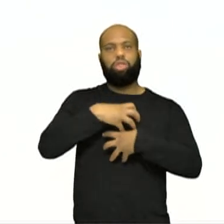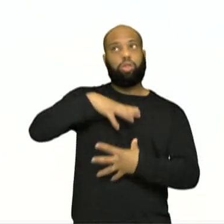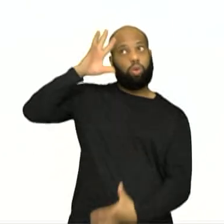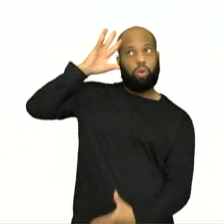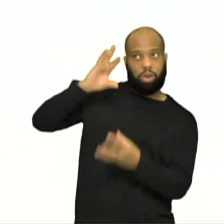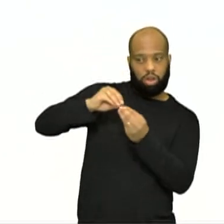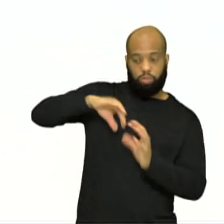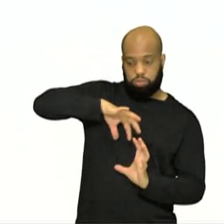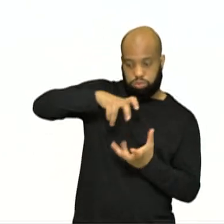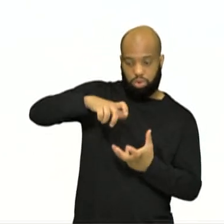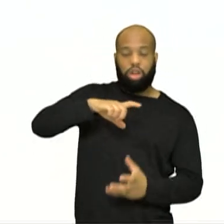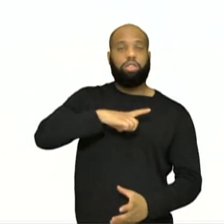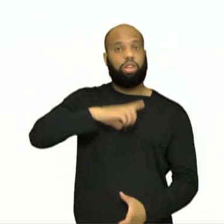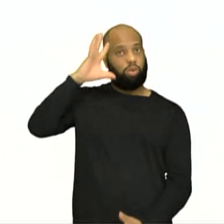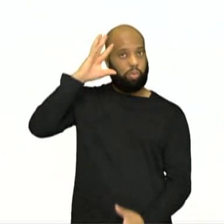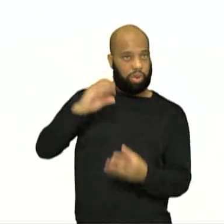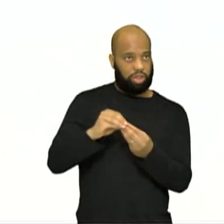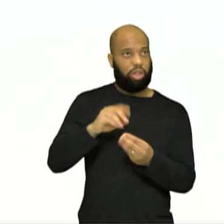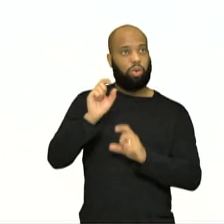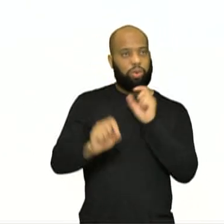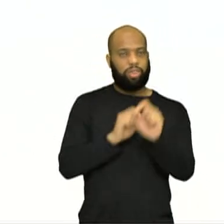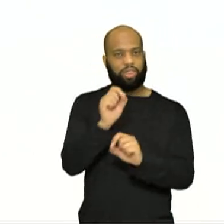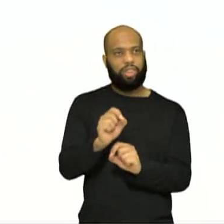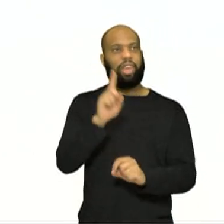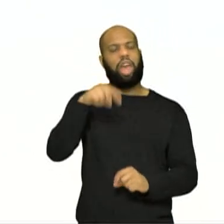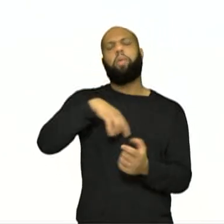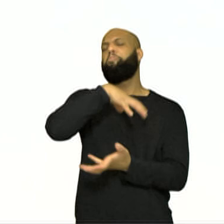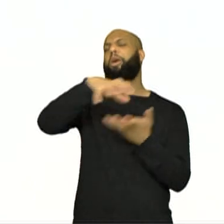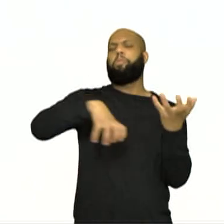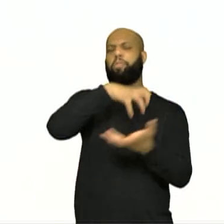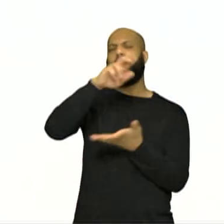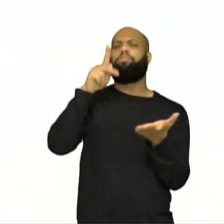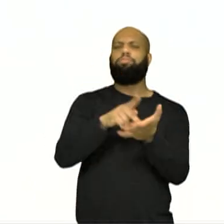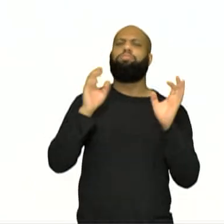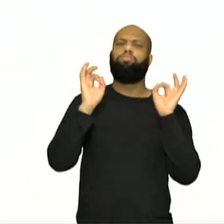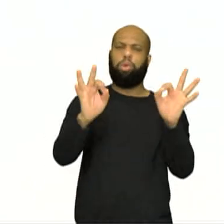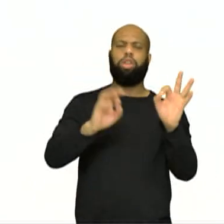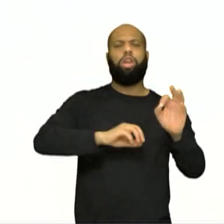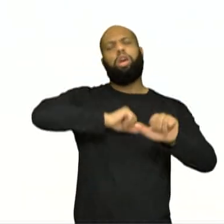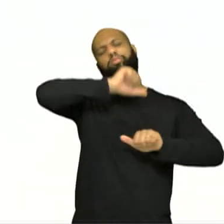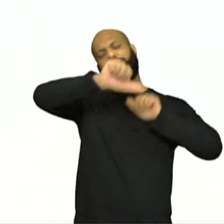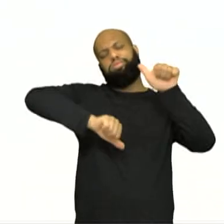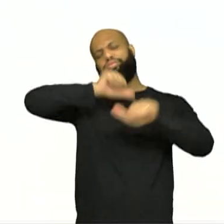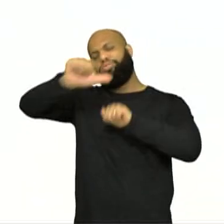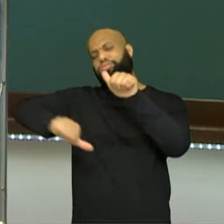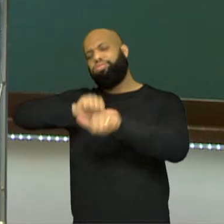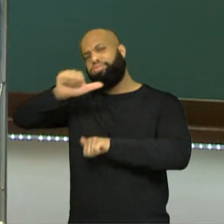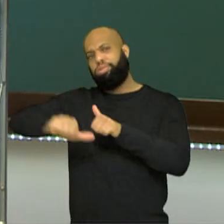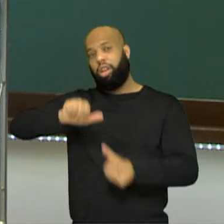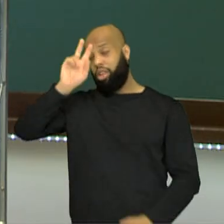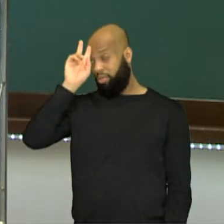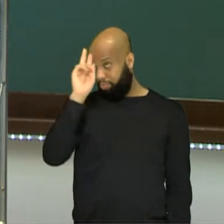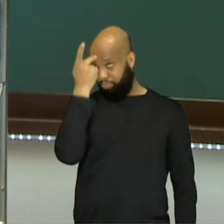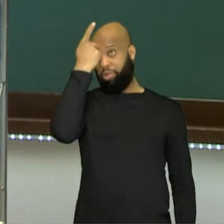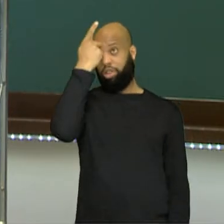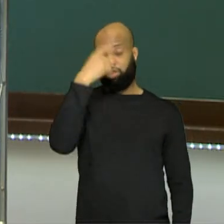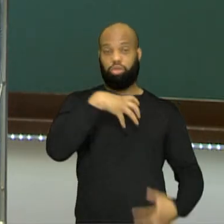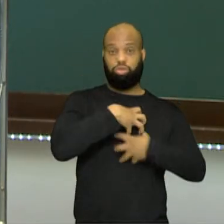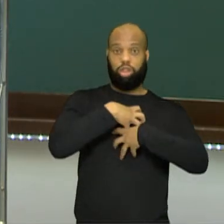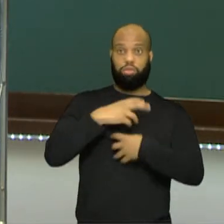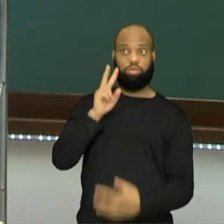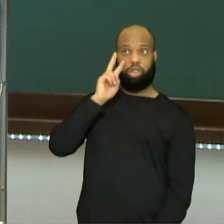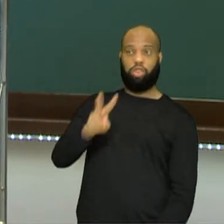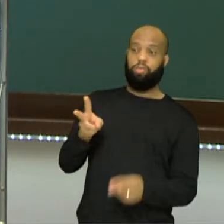realmente precisa ser entendida com a palavra correta. Uma revolução, porque mudou totalmente a nossa forma de enxergar o mundo e de